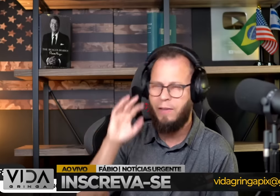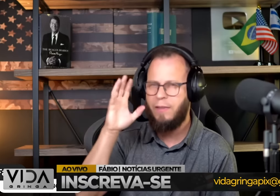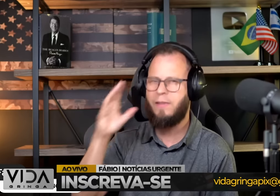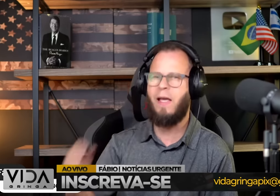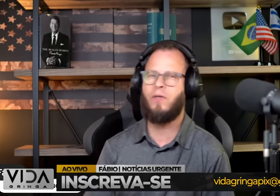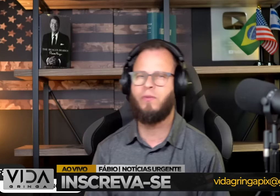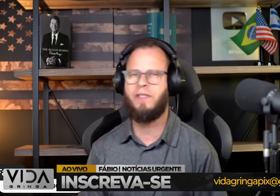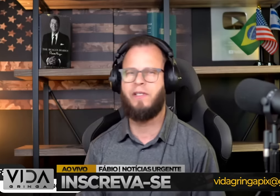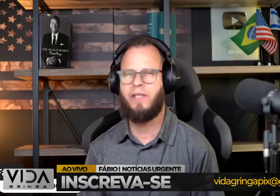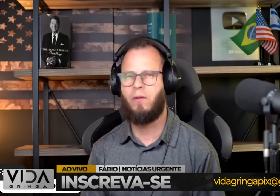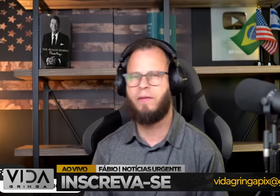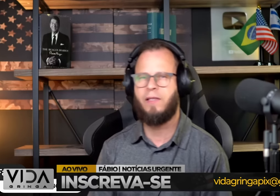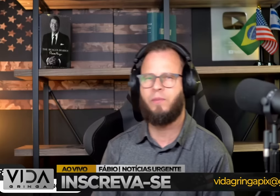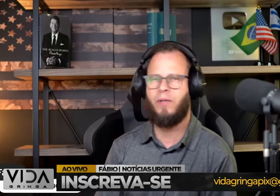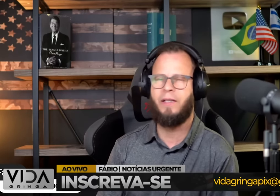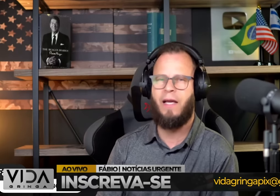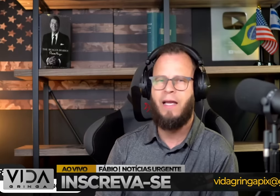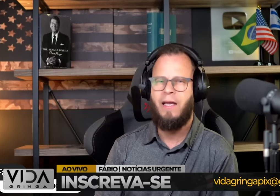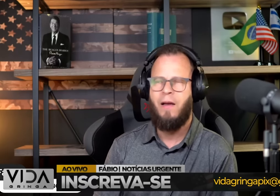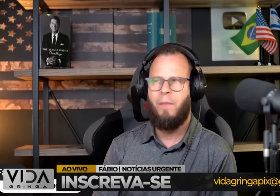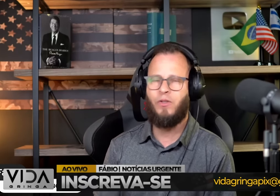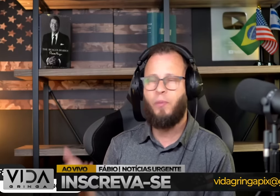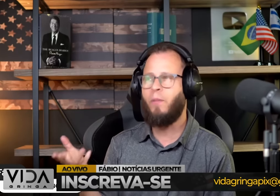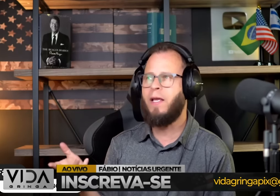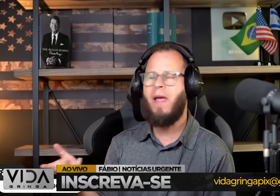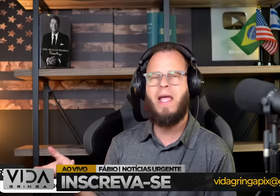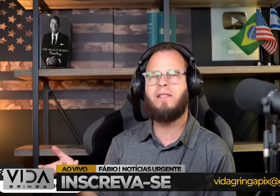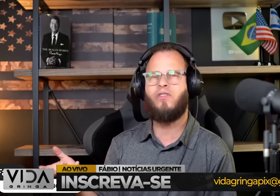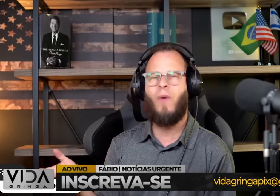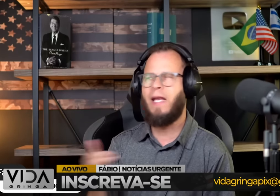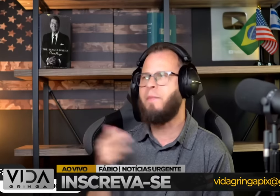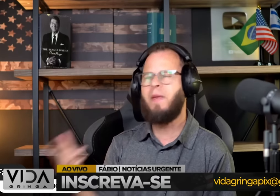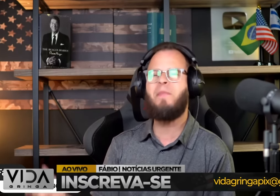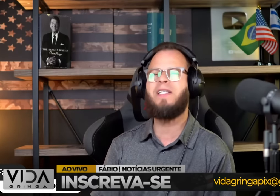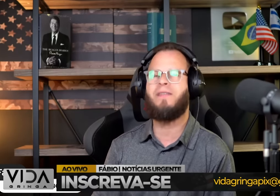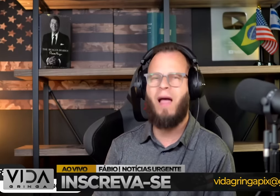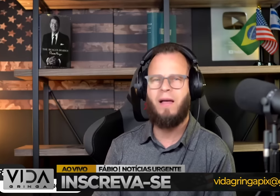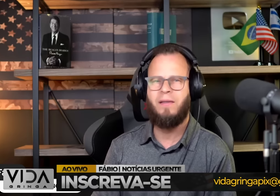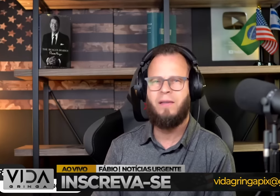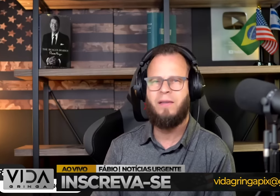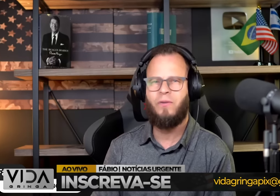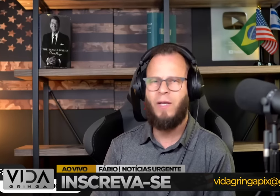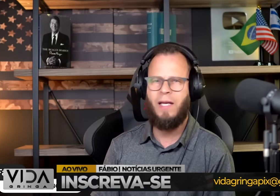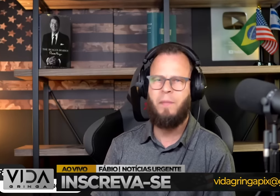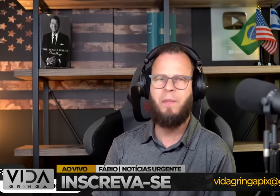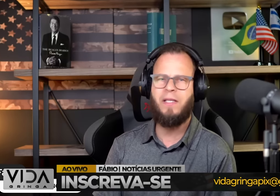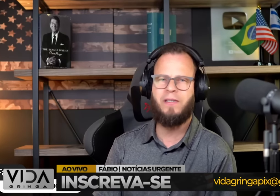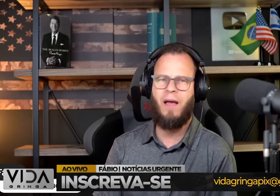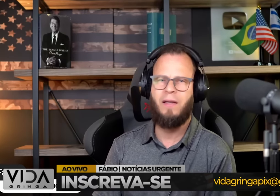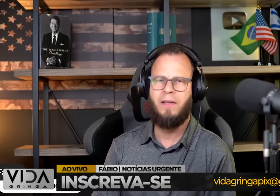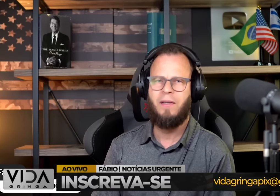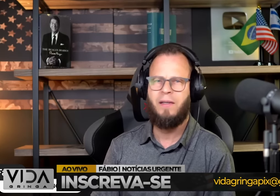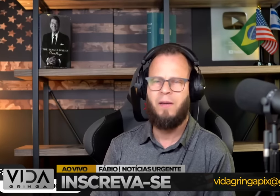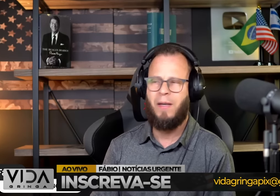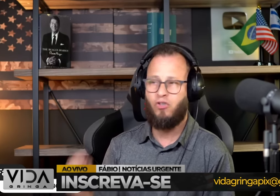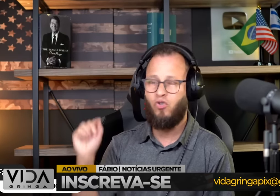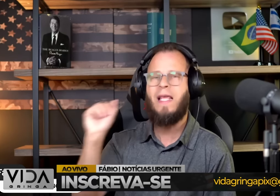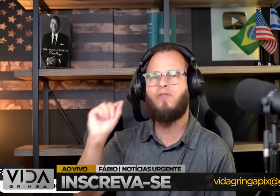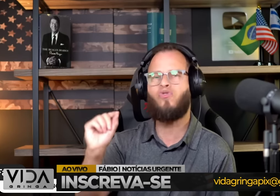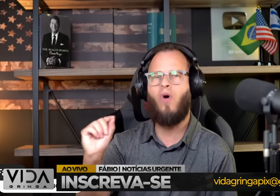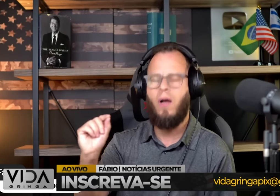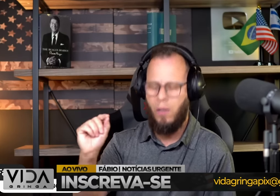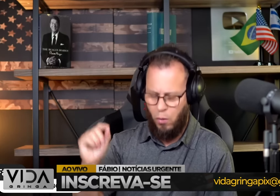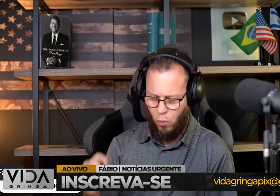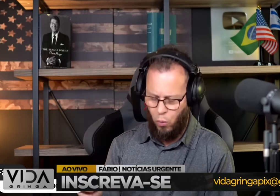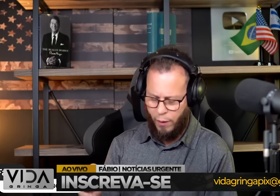A gente sabe umas coisinhas que acontecem por aí, né? Mas o problema é esse, não é nem para emprestar. Não é nem para emprestar. Mas olha